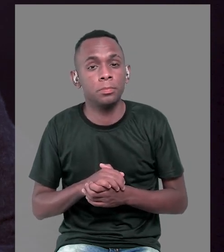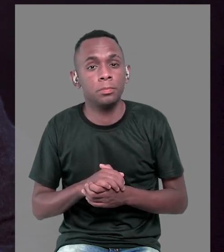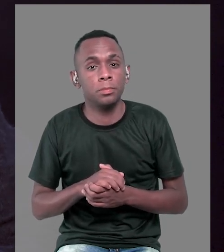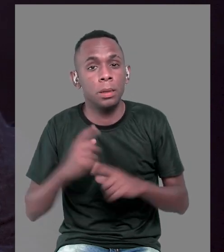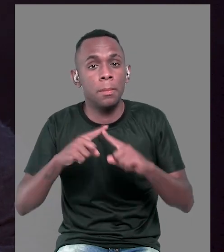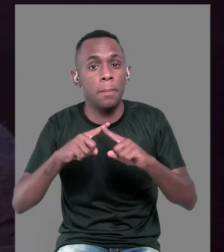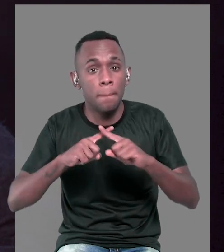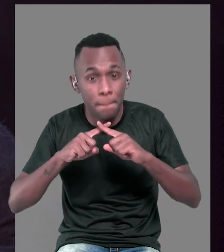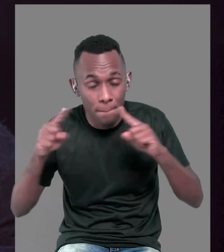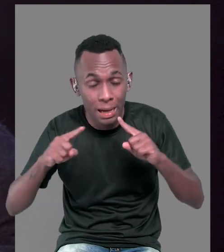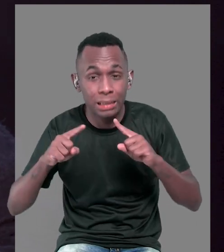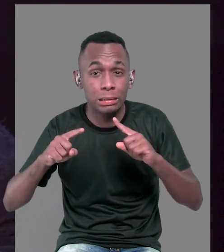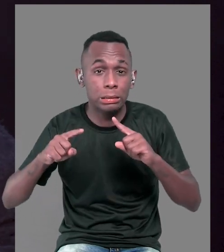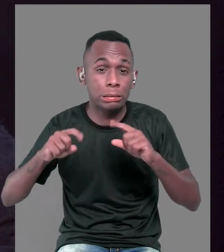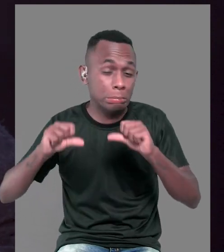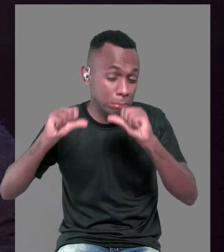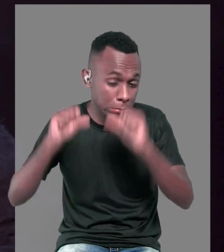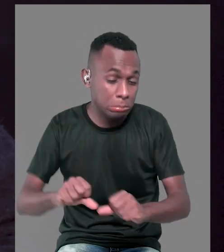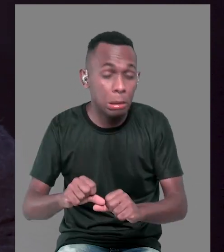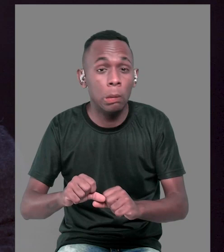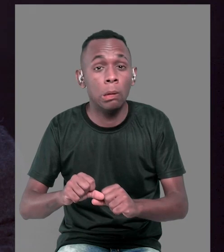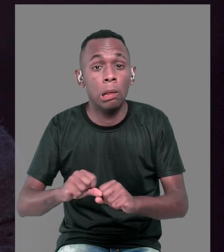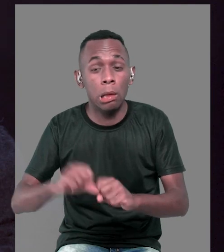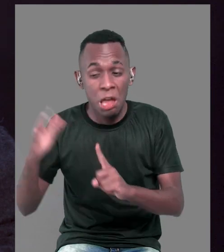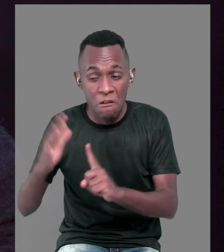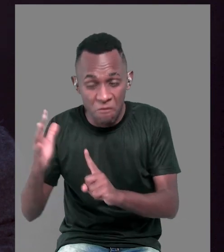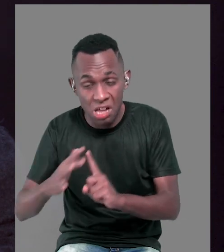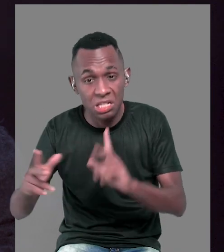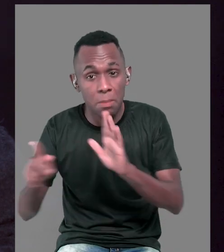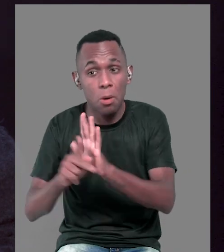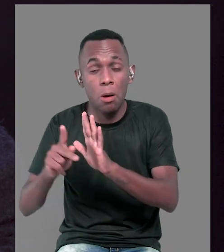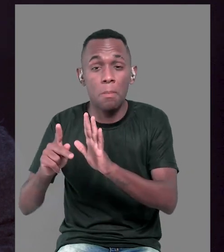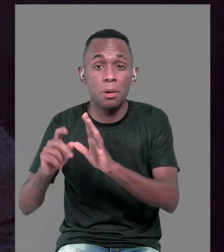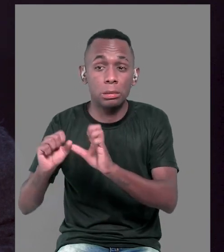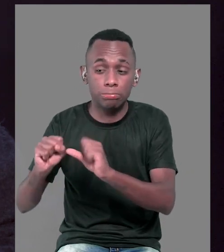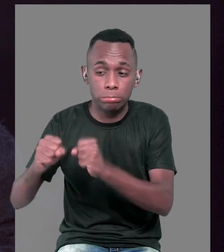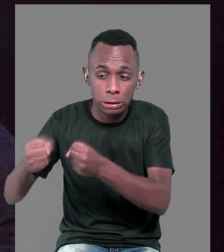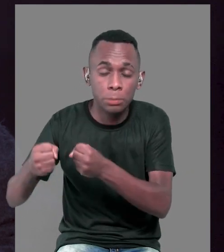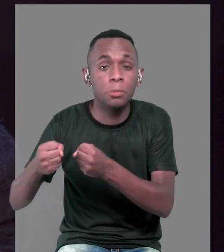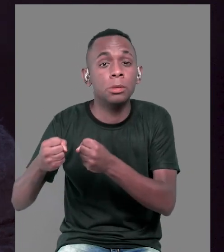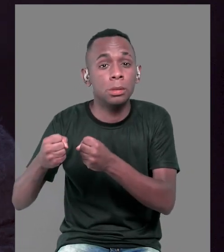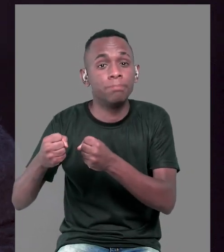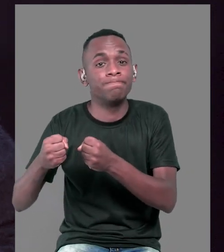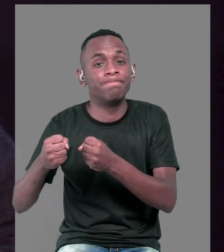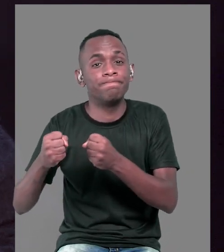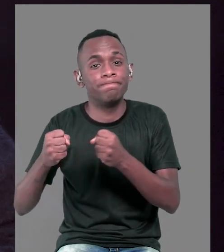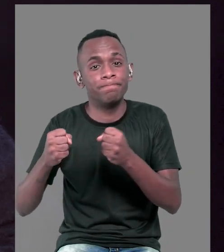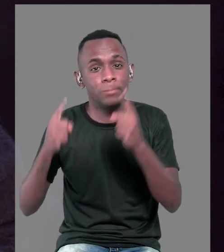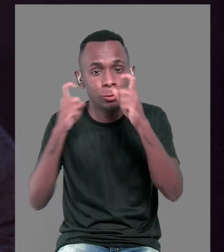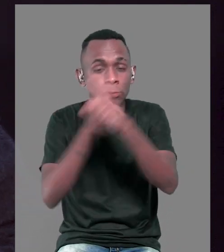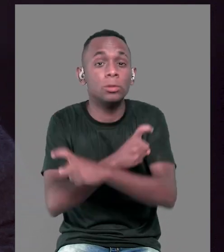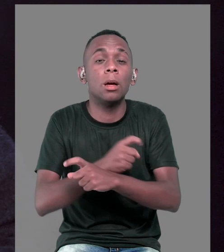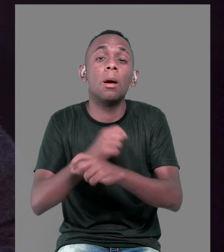mas terrivelmente perturbado por tanto poder aplicado com tanta imprudência, pode receber